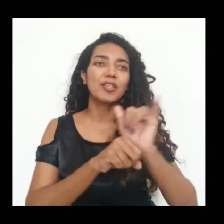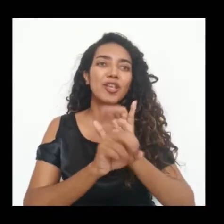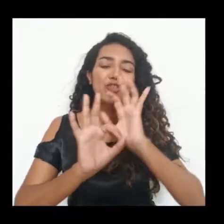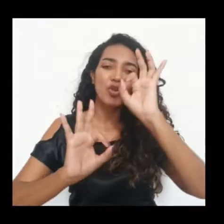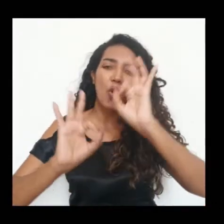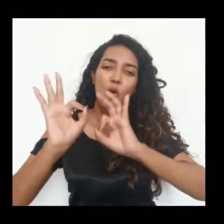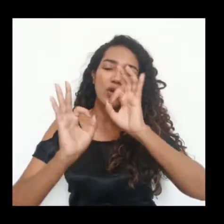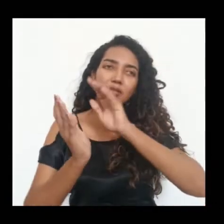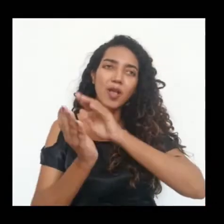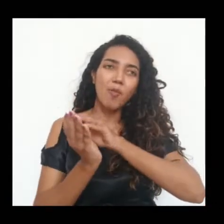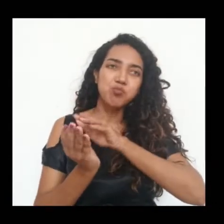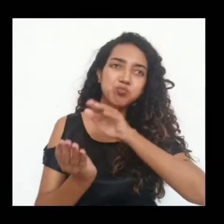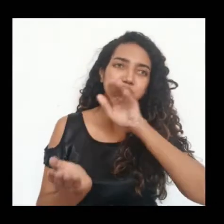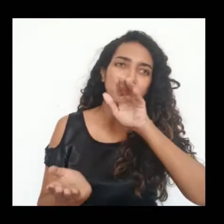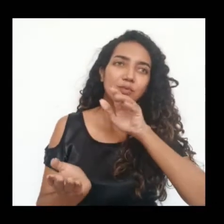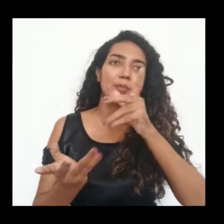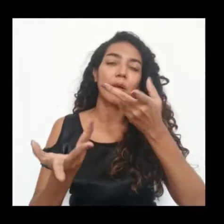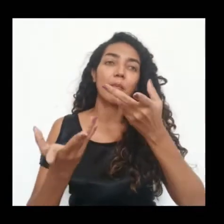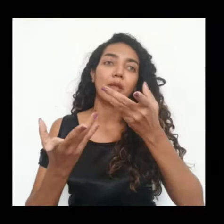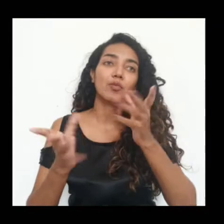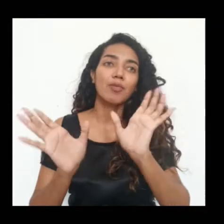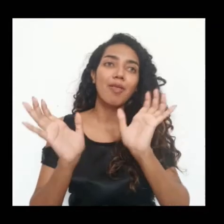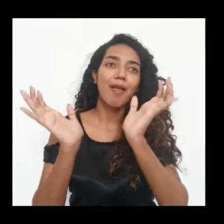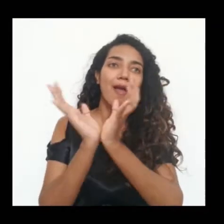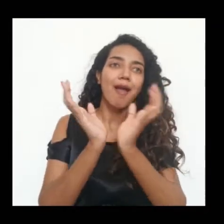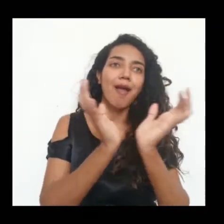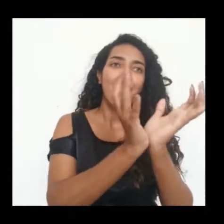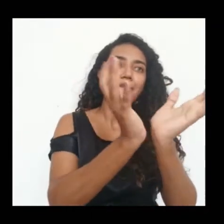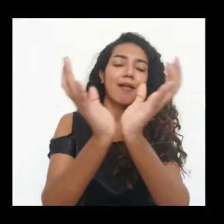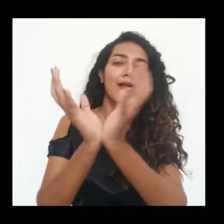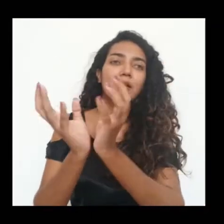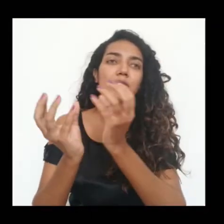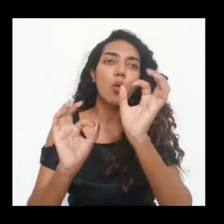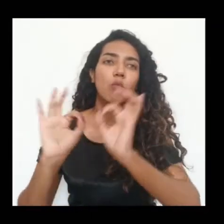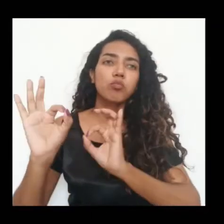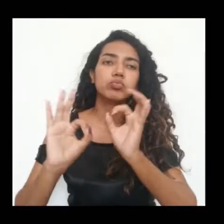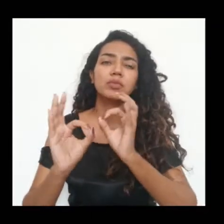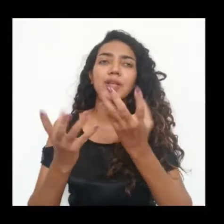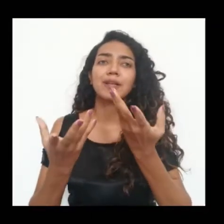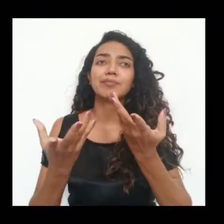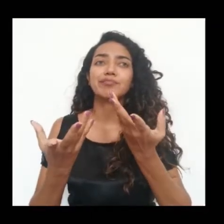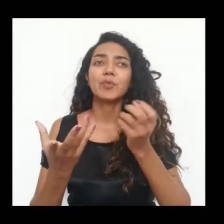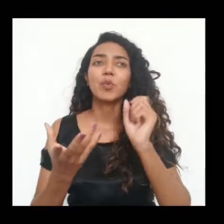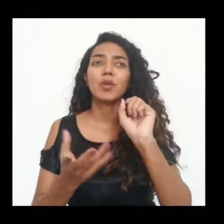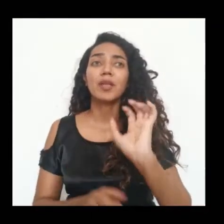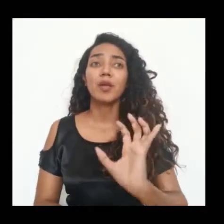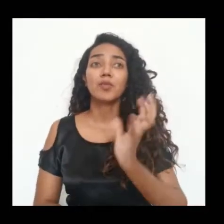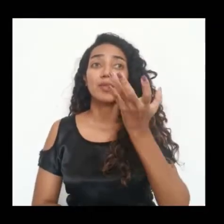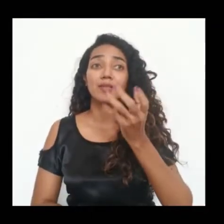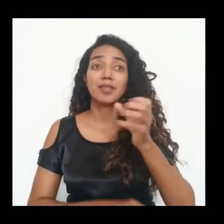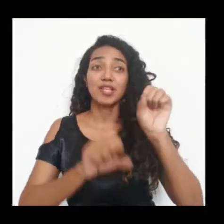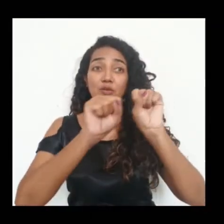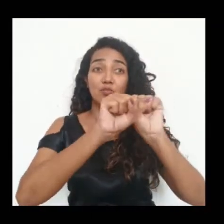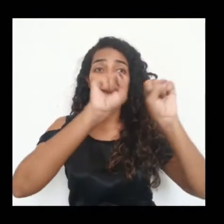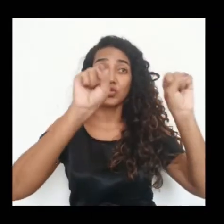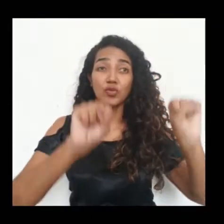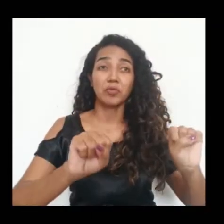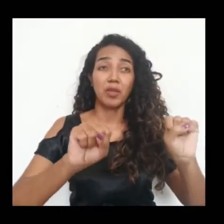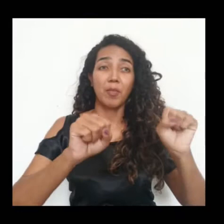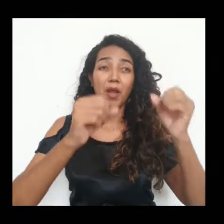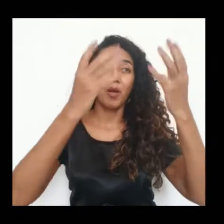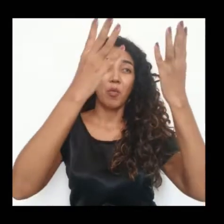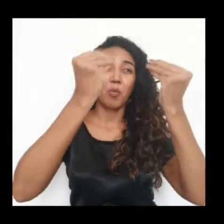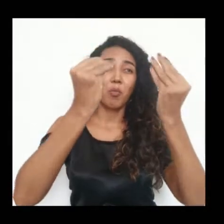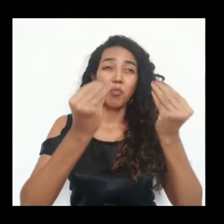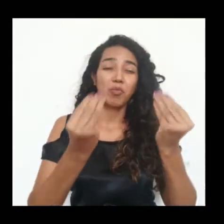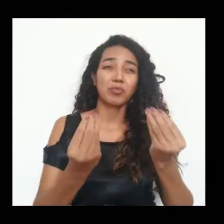no caso de Java, das nossas classes, é muito comum a gente ter um sistema com uma série de arquivos que não